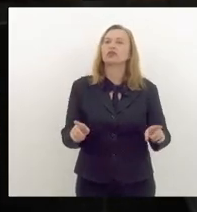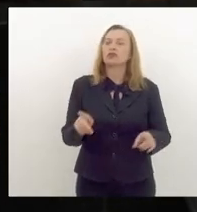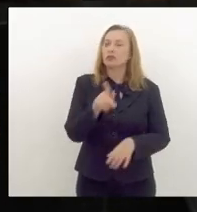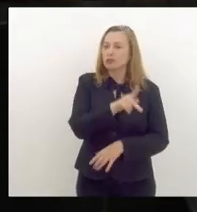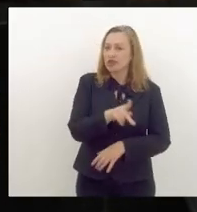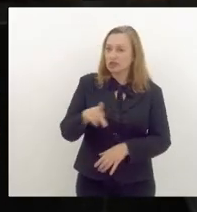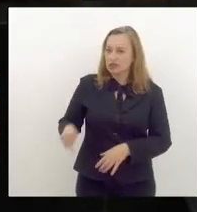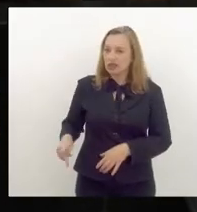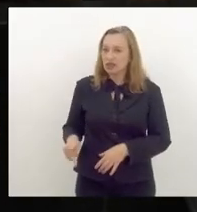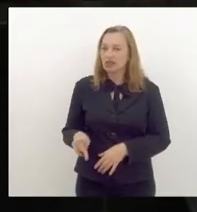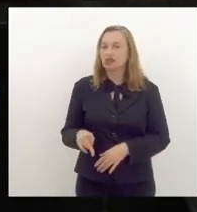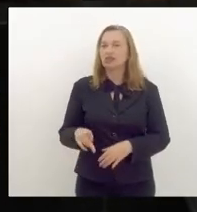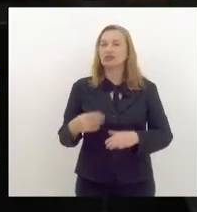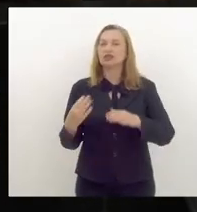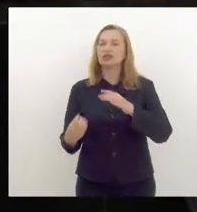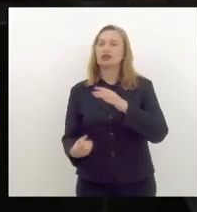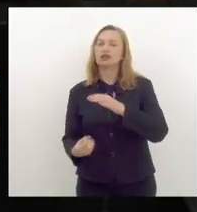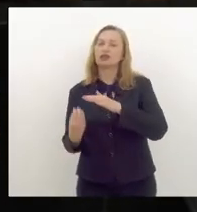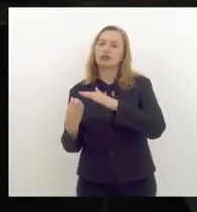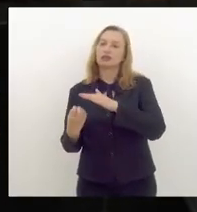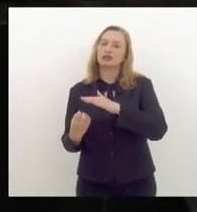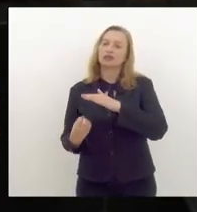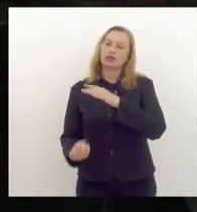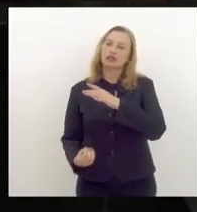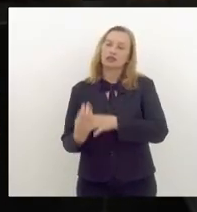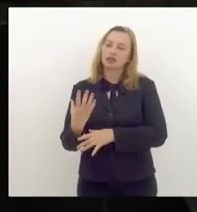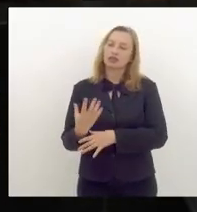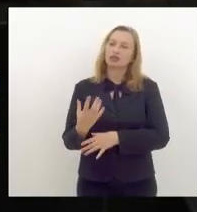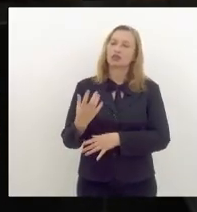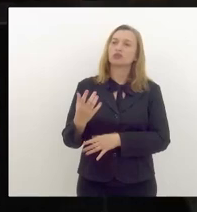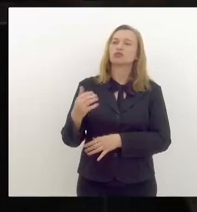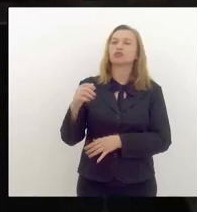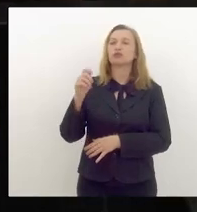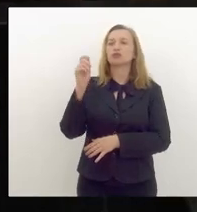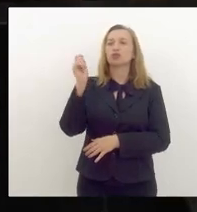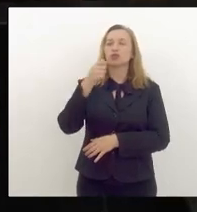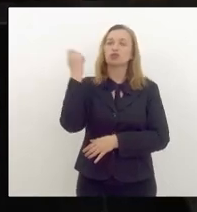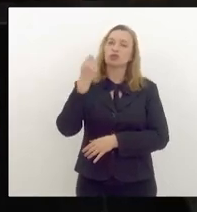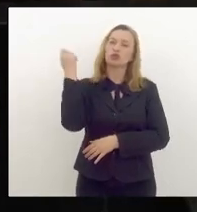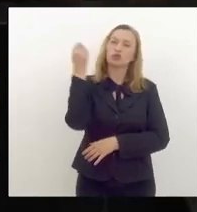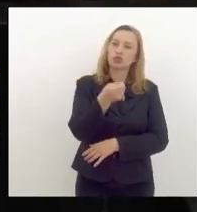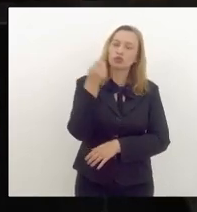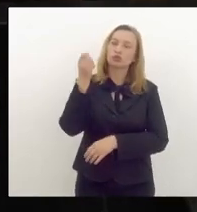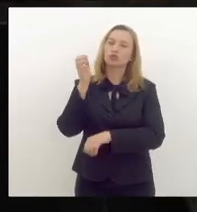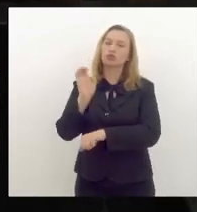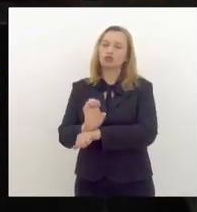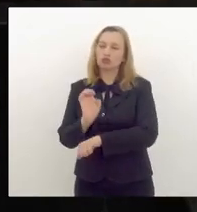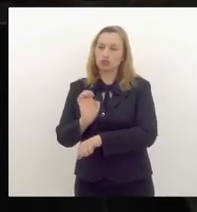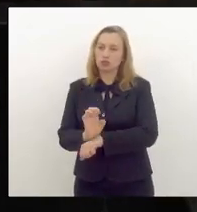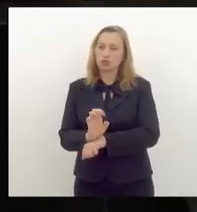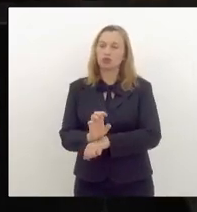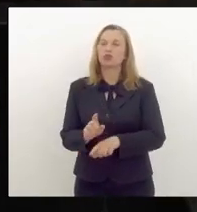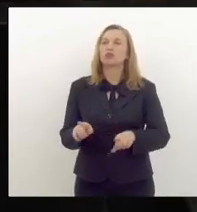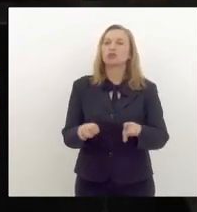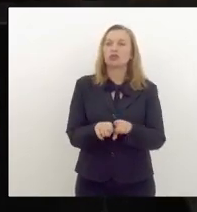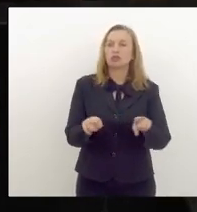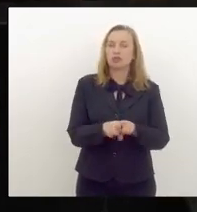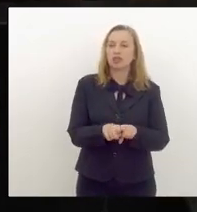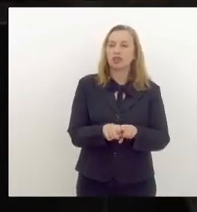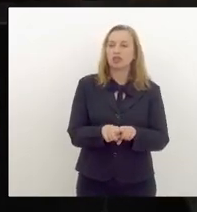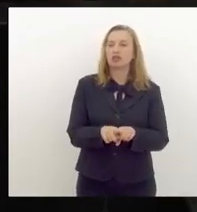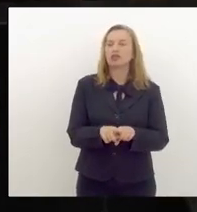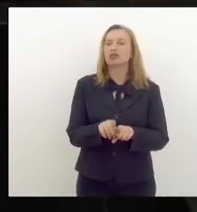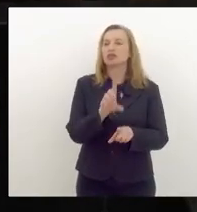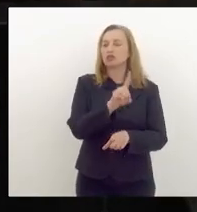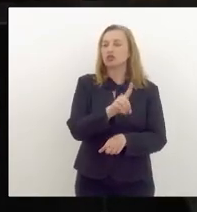presidente da fundação de Amparo à pesquisa e apoio à pesquisa do Rio Grande do Sul e também dirigente da fundação de Amparo à pesquisa do Distrito Federal